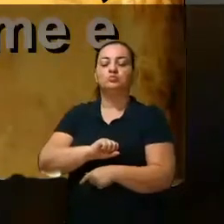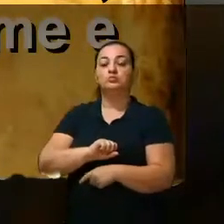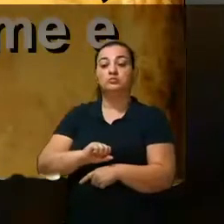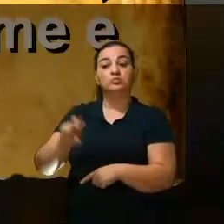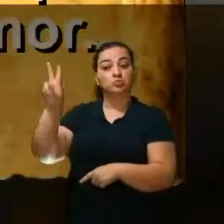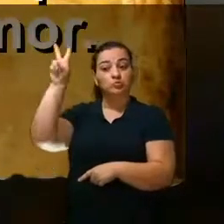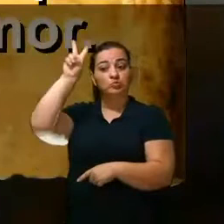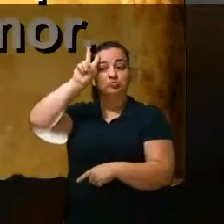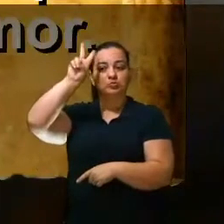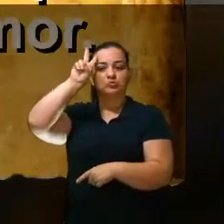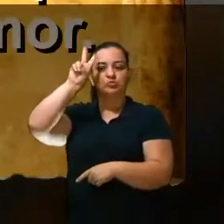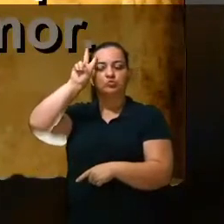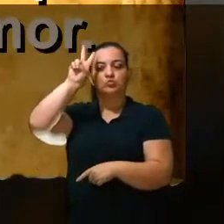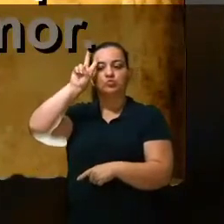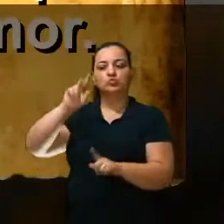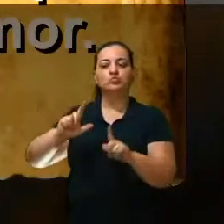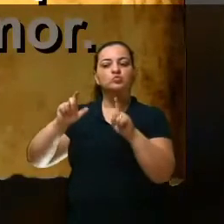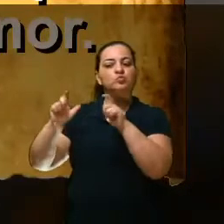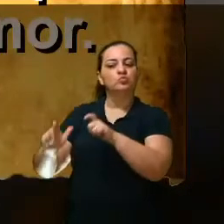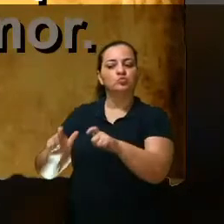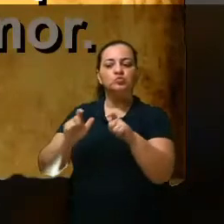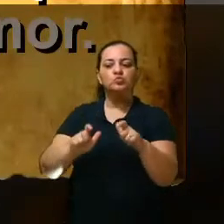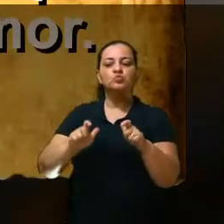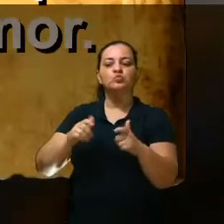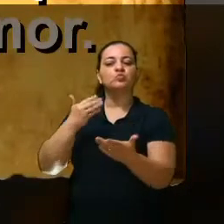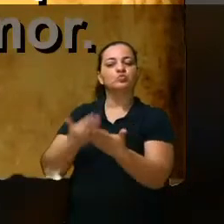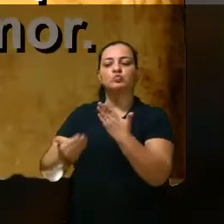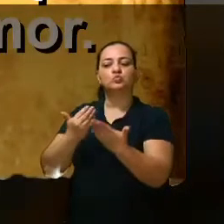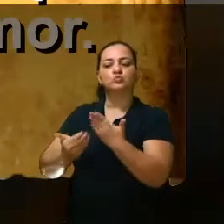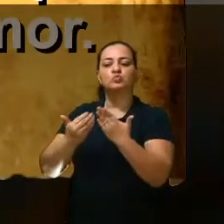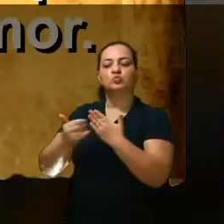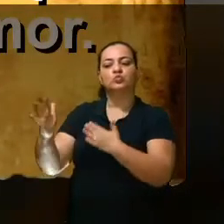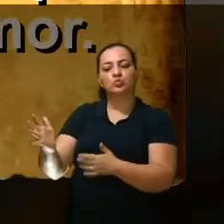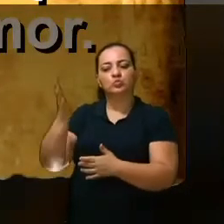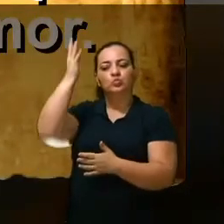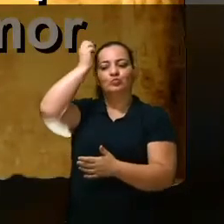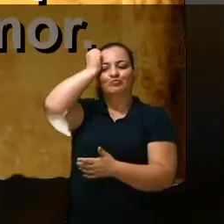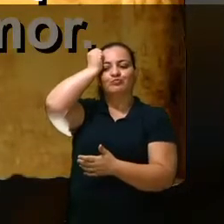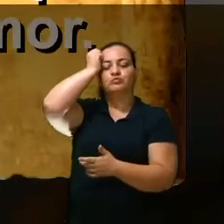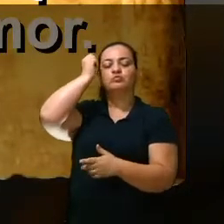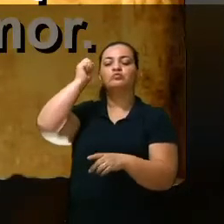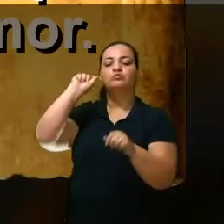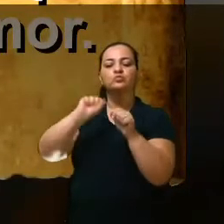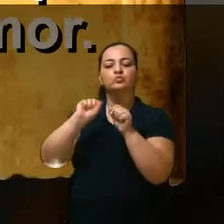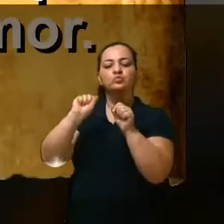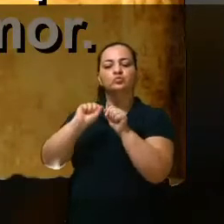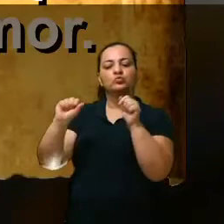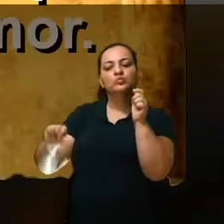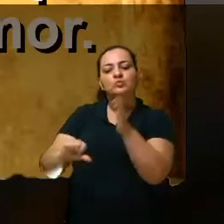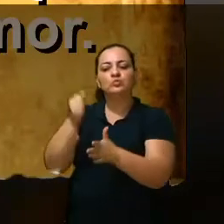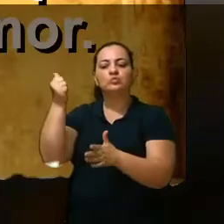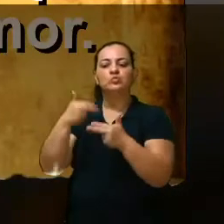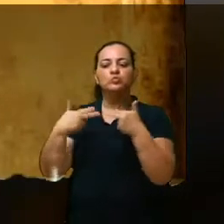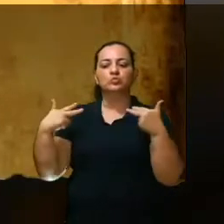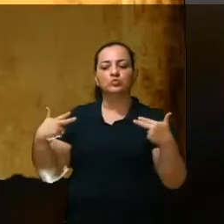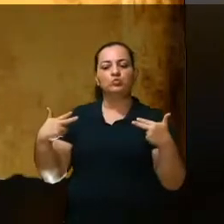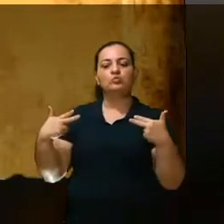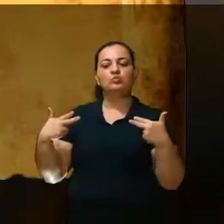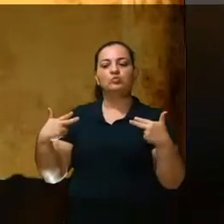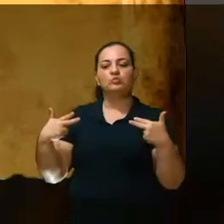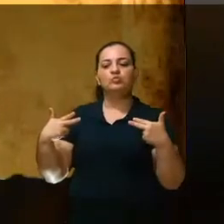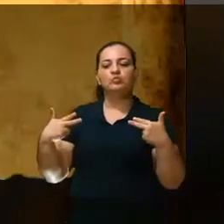e lembra-te pois de onde caíste e arrepende-te e pratica as primeiras obras